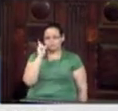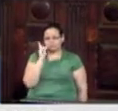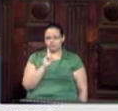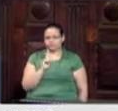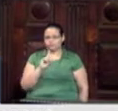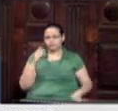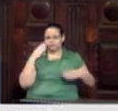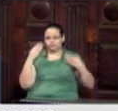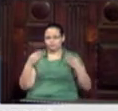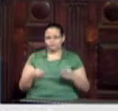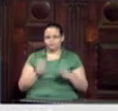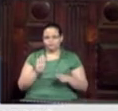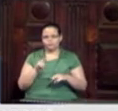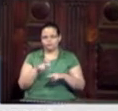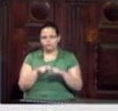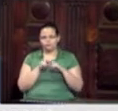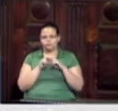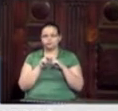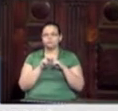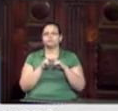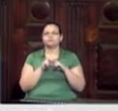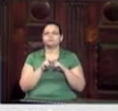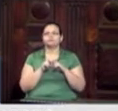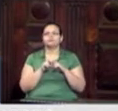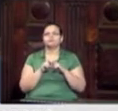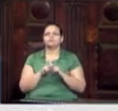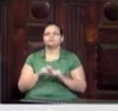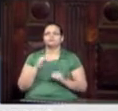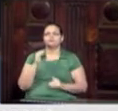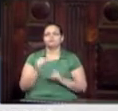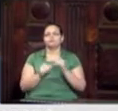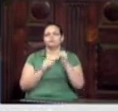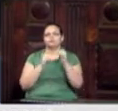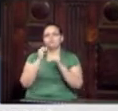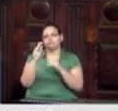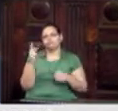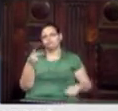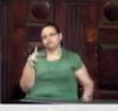especificamente, mas por causa de um processo histórico.